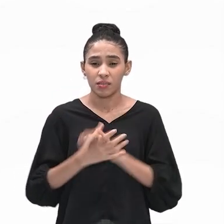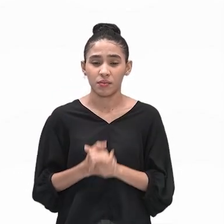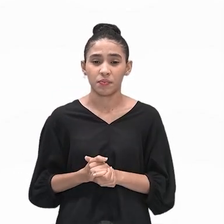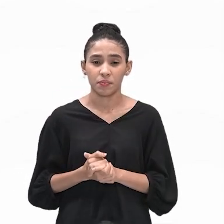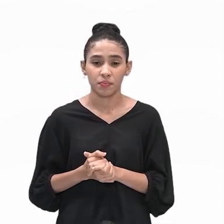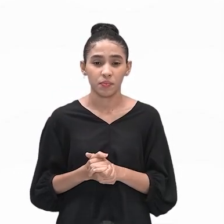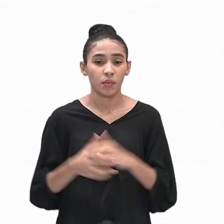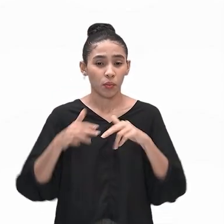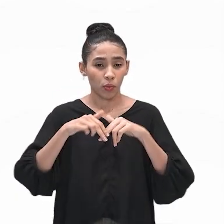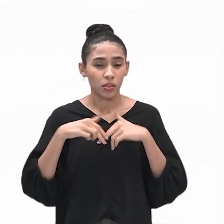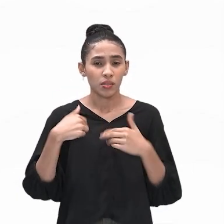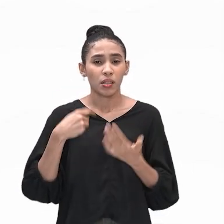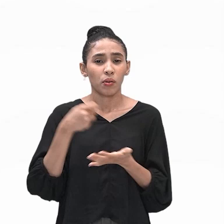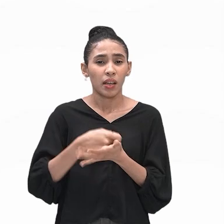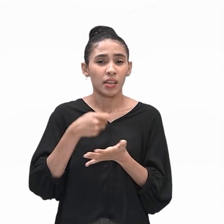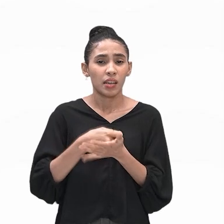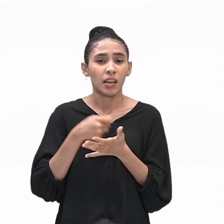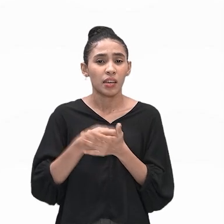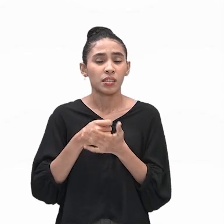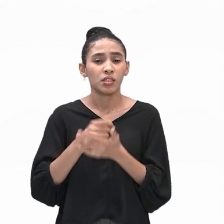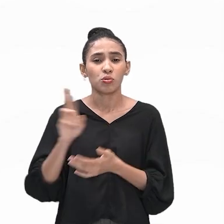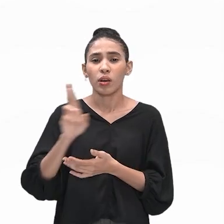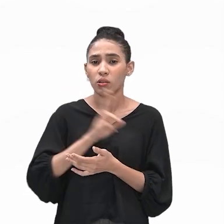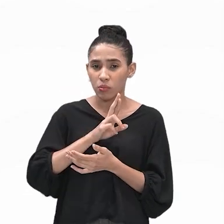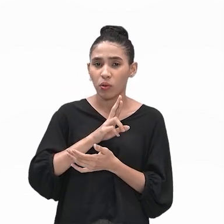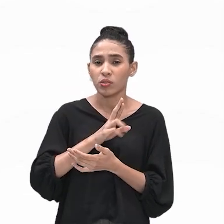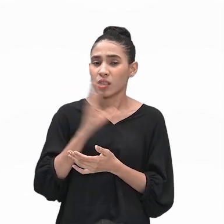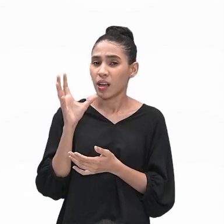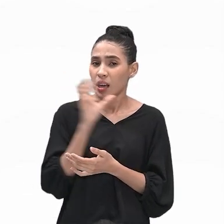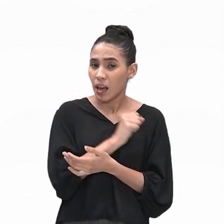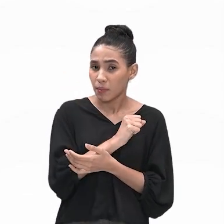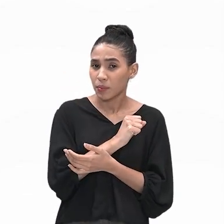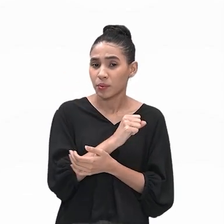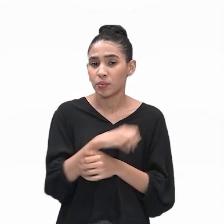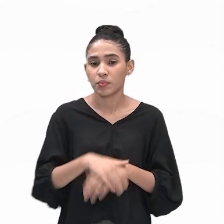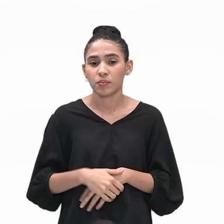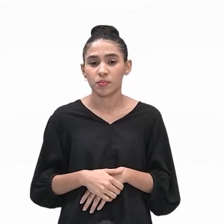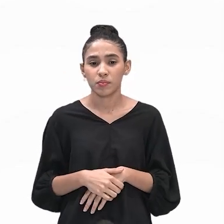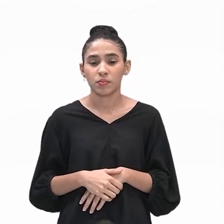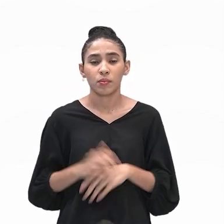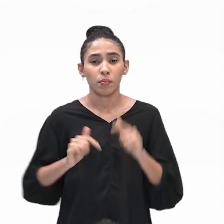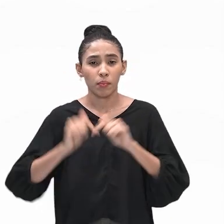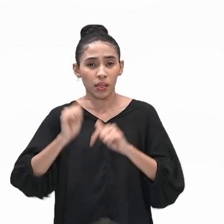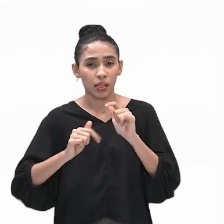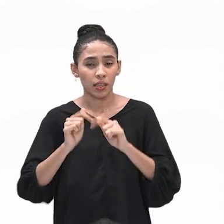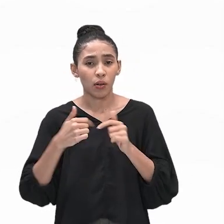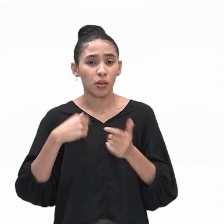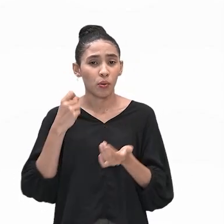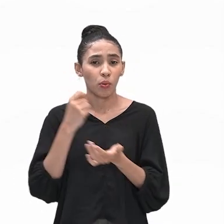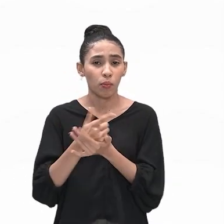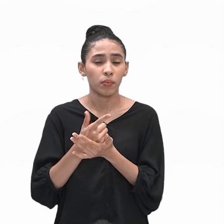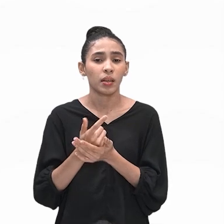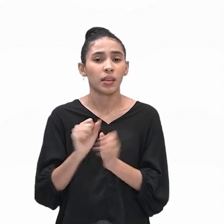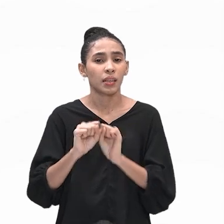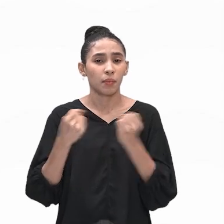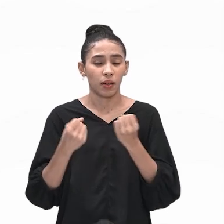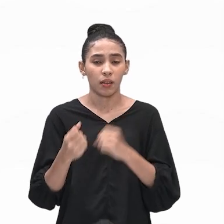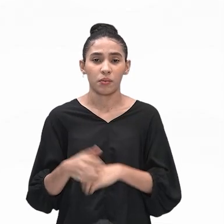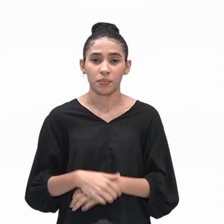assim, exijo da companhia um retorno o mais rápido possível sobre o produto que adquiri e que veio